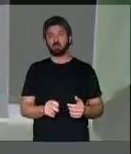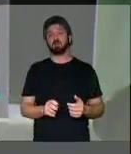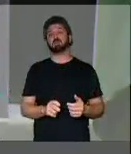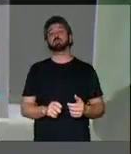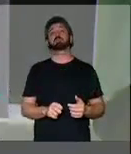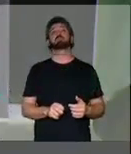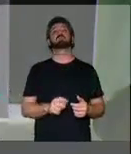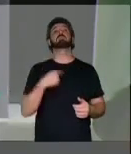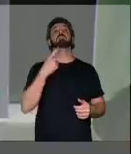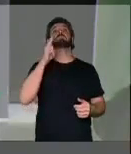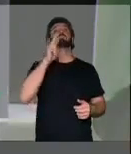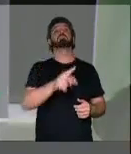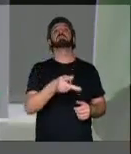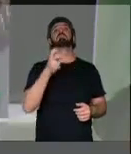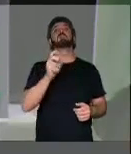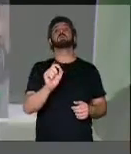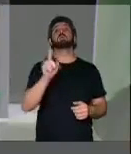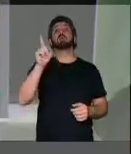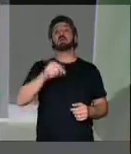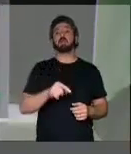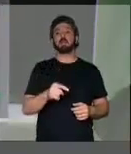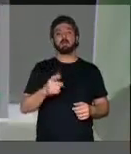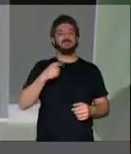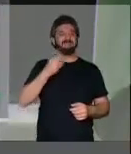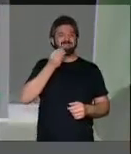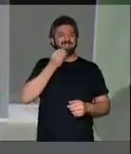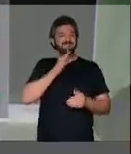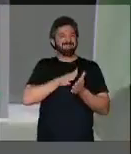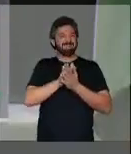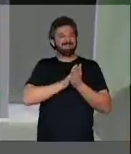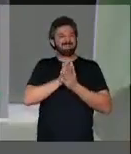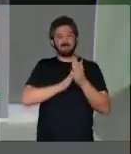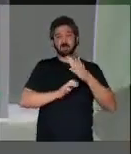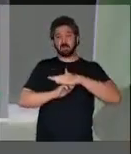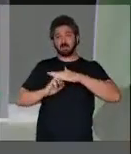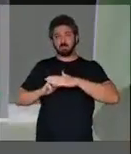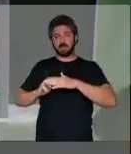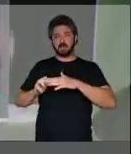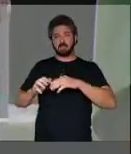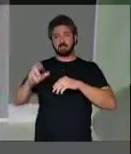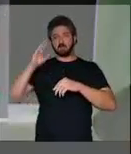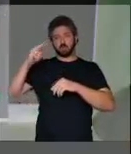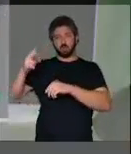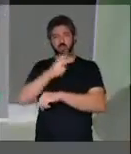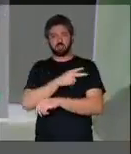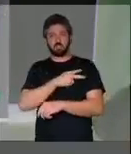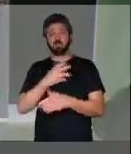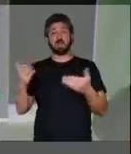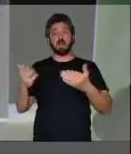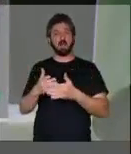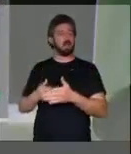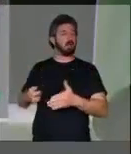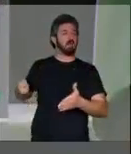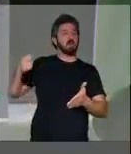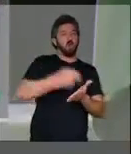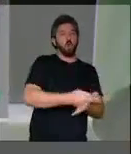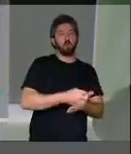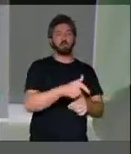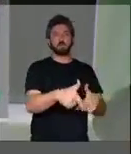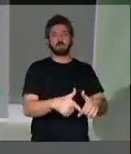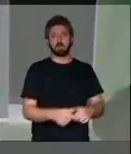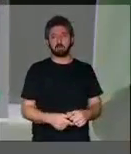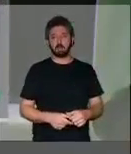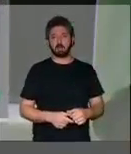coletivas. O que nós estamos vendo é um oportunismo de setores patronais que agora impõem aos